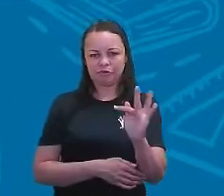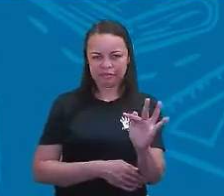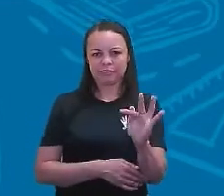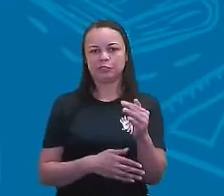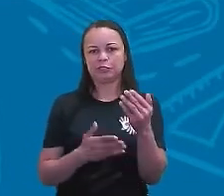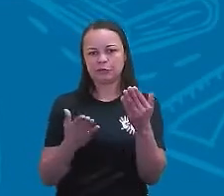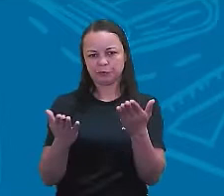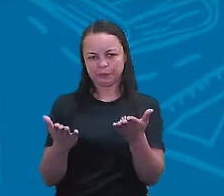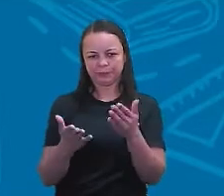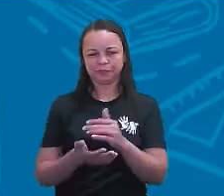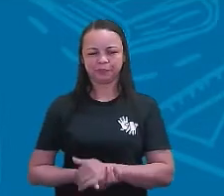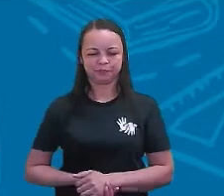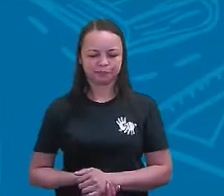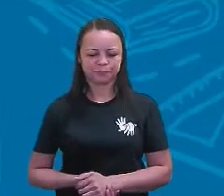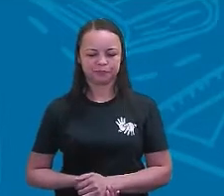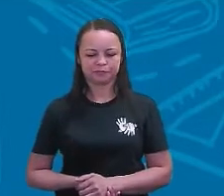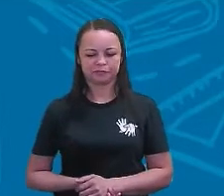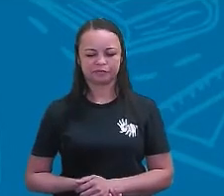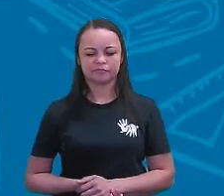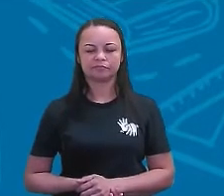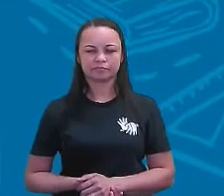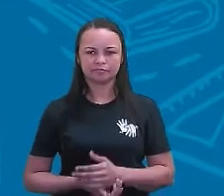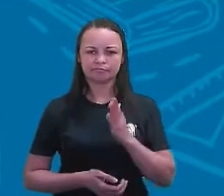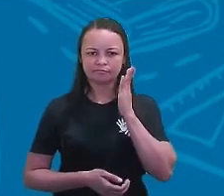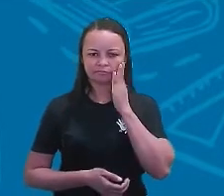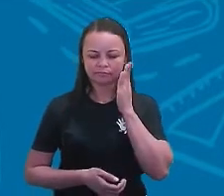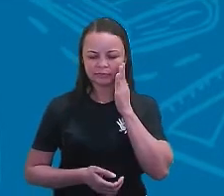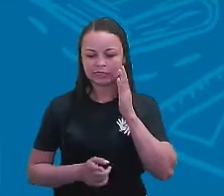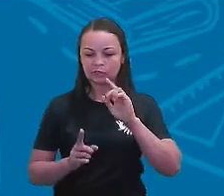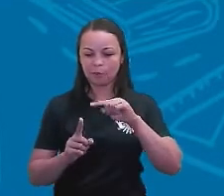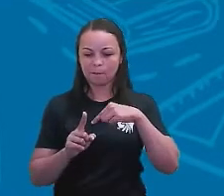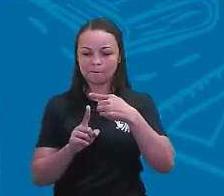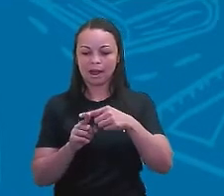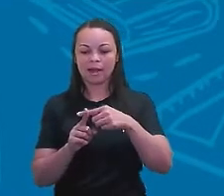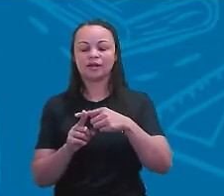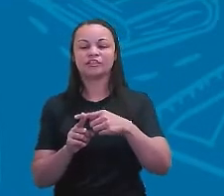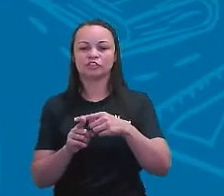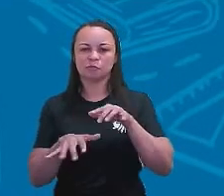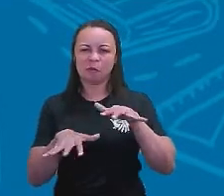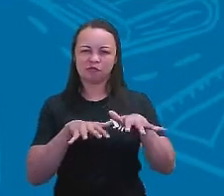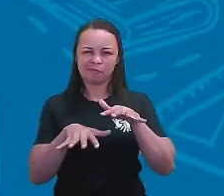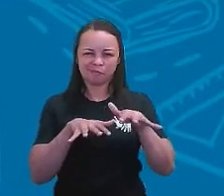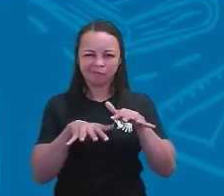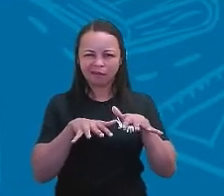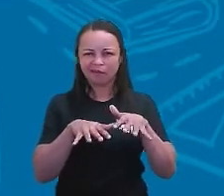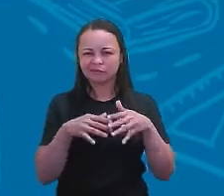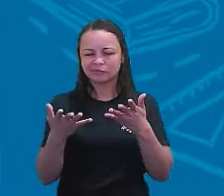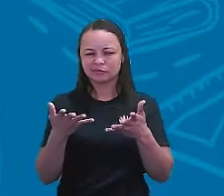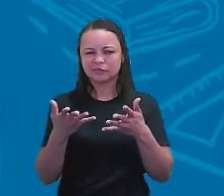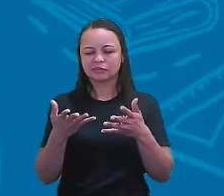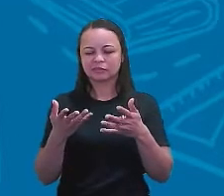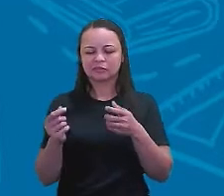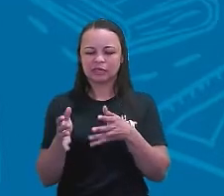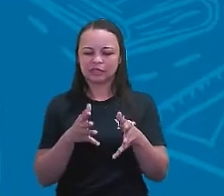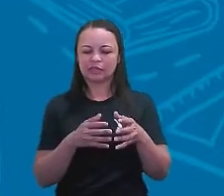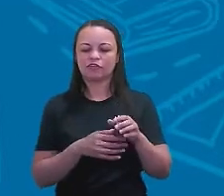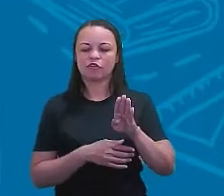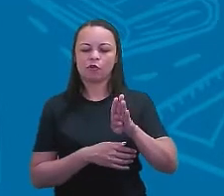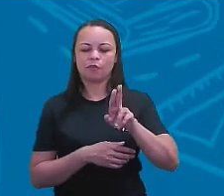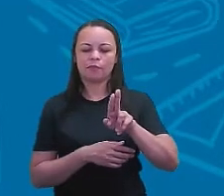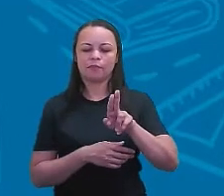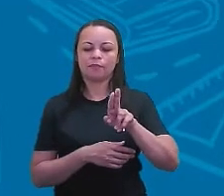que o aeroporto de São Francisco. Entenderam agora? O mais movimentado, o foco ali foi exatamente na palavra